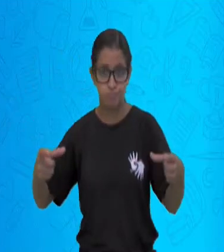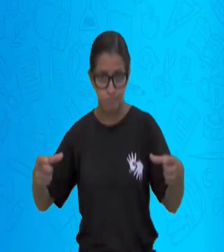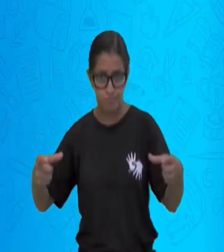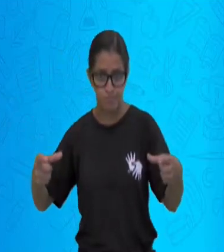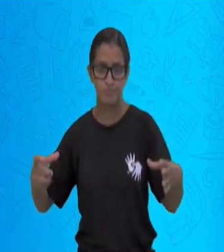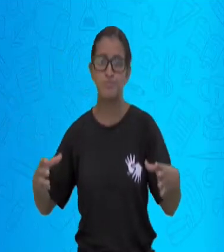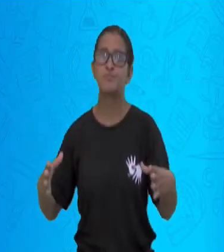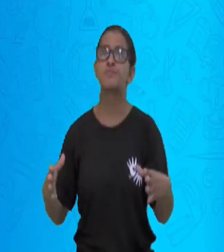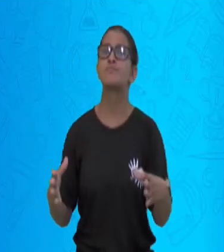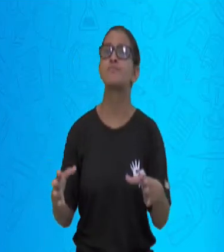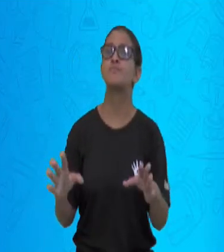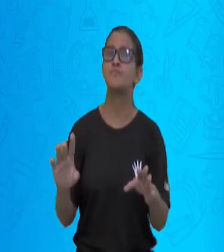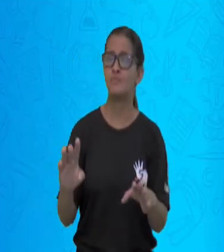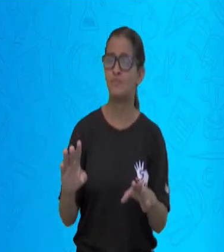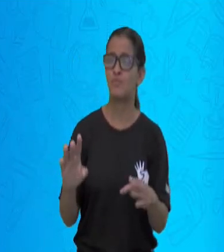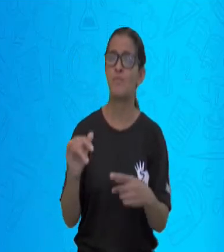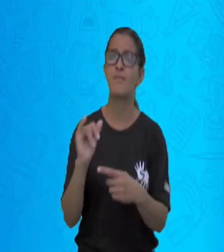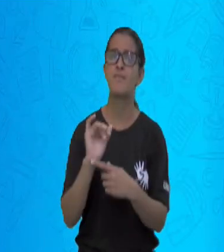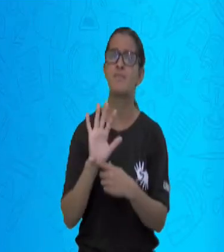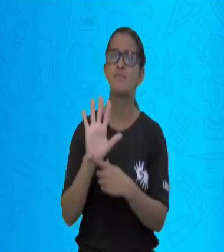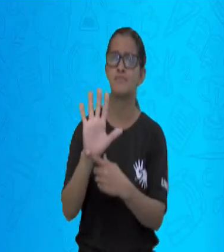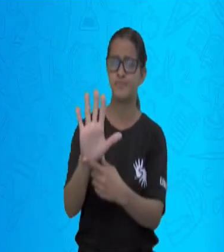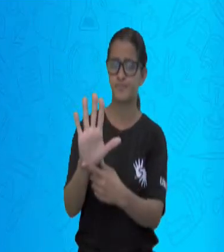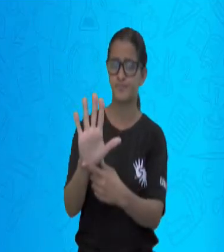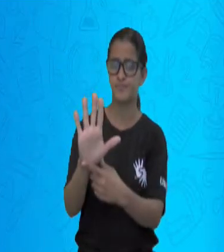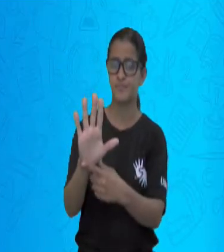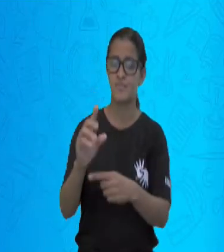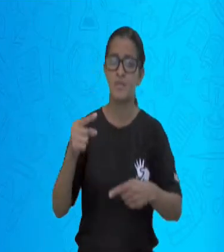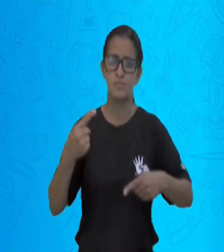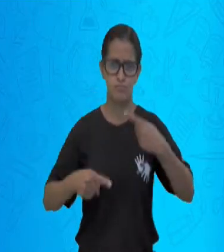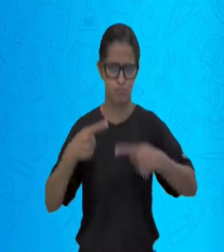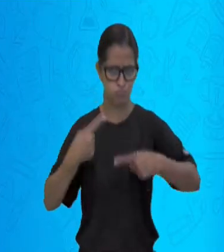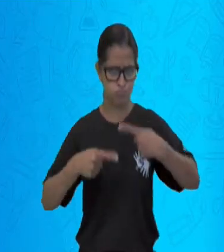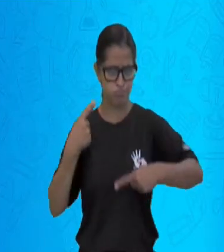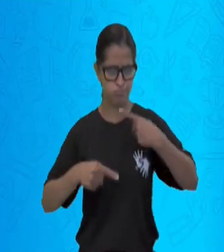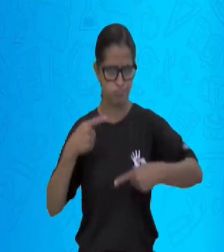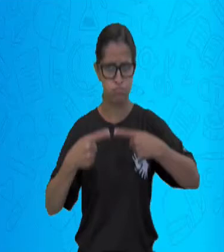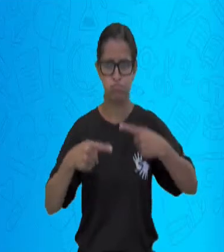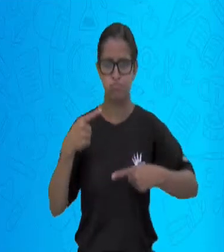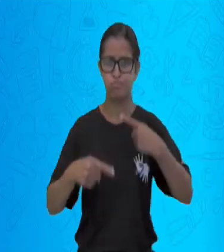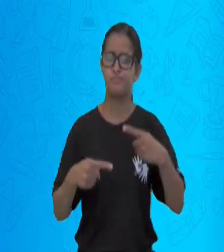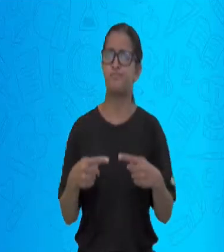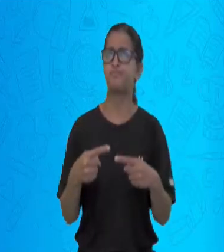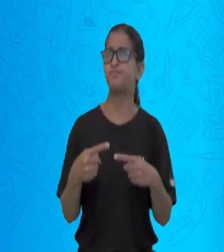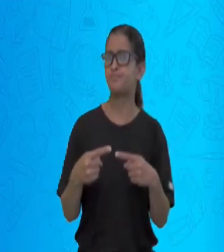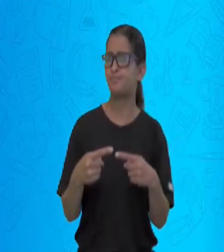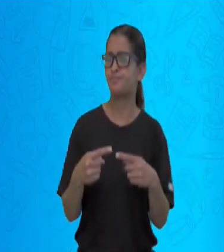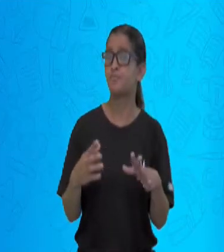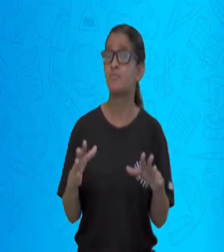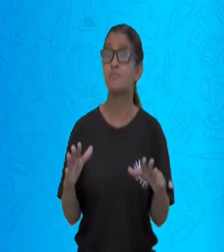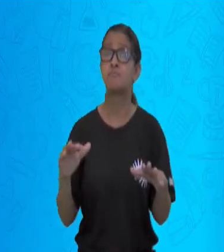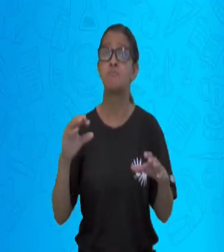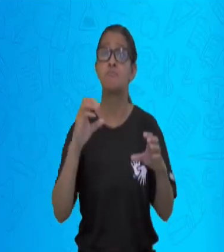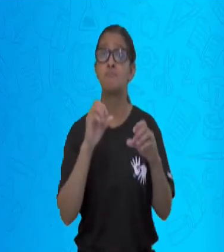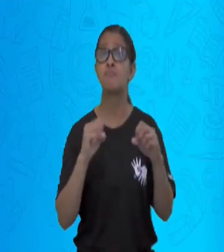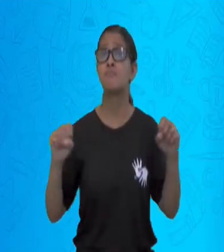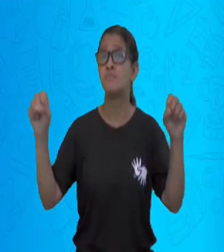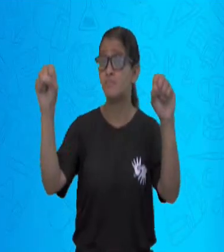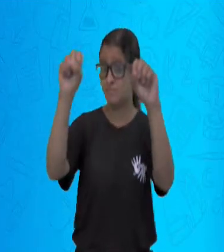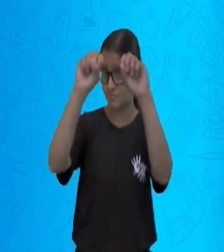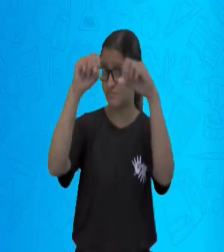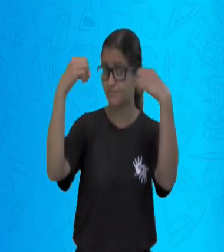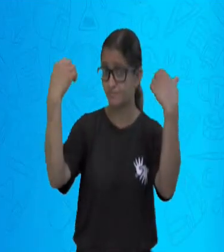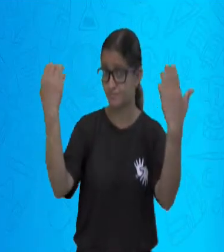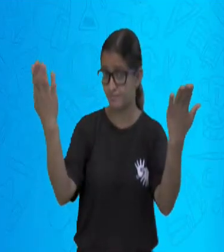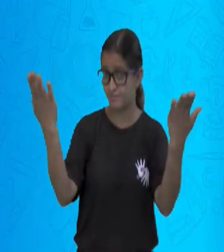geográfico. E também um ponto importante que teve foi a política, né? Nós sabemos que hoje nós temos uma política estruturada, mas